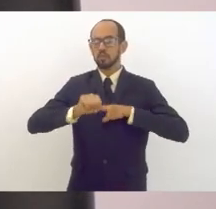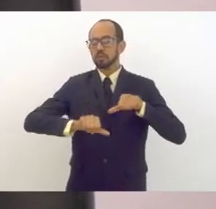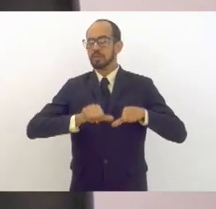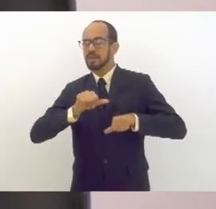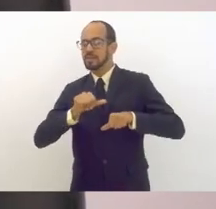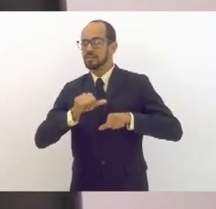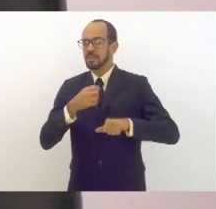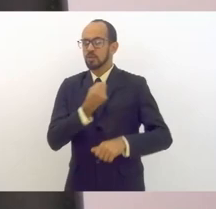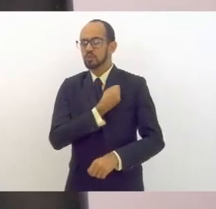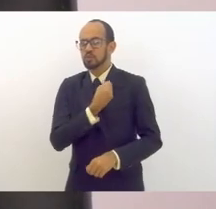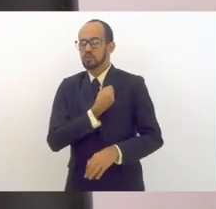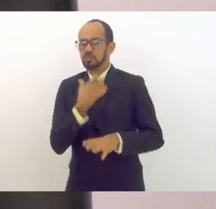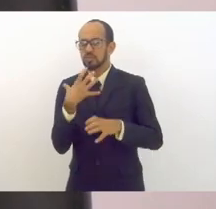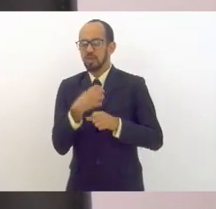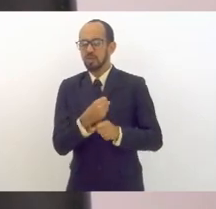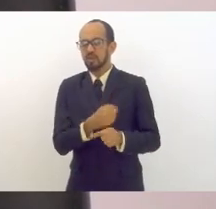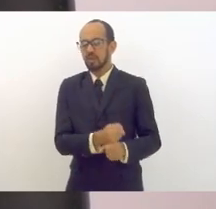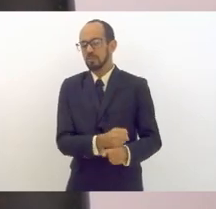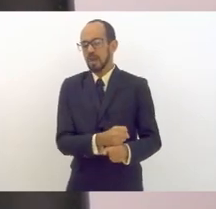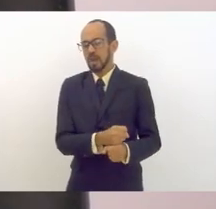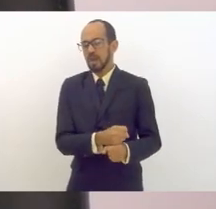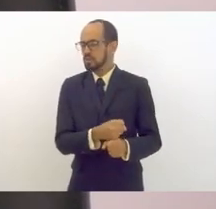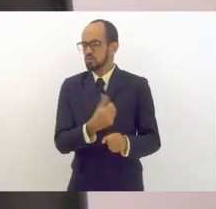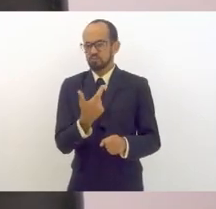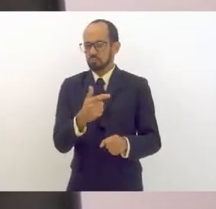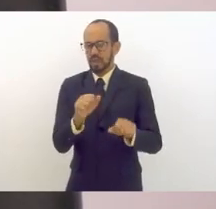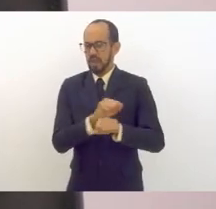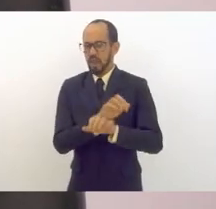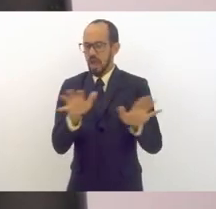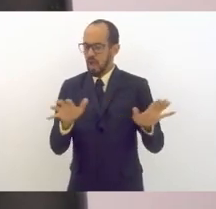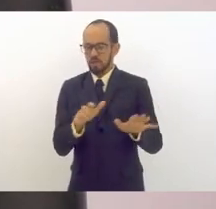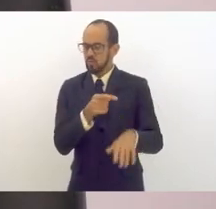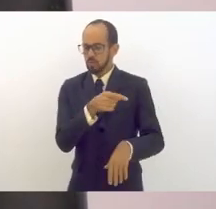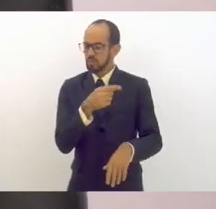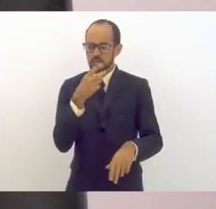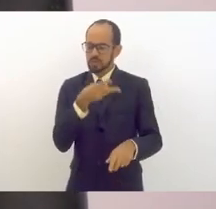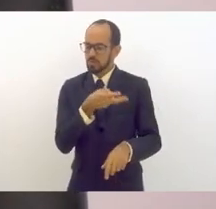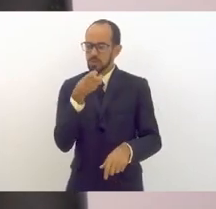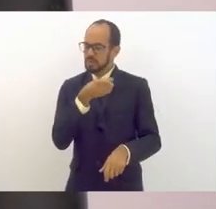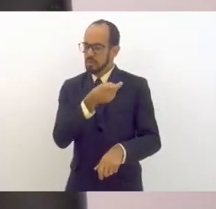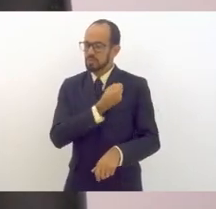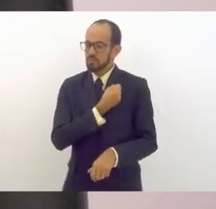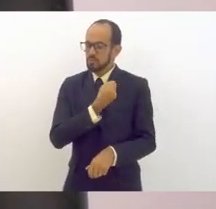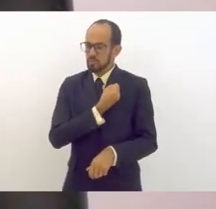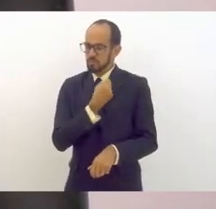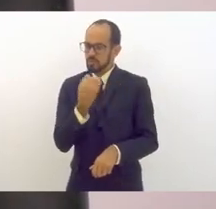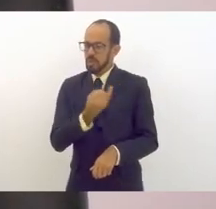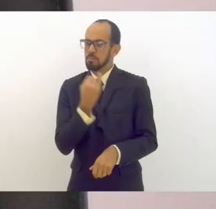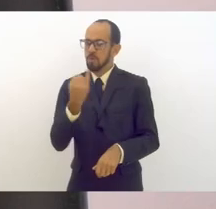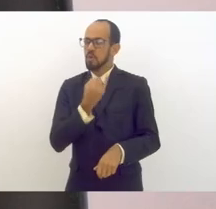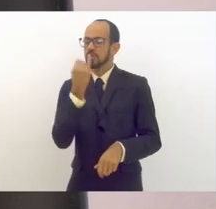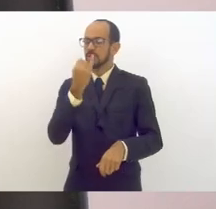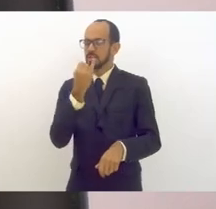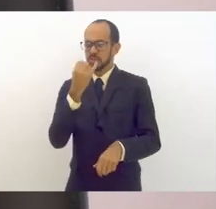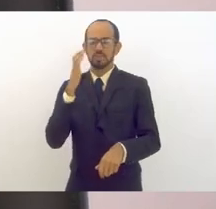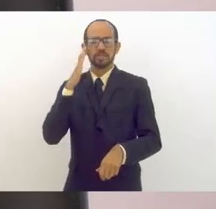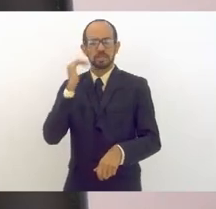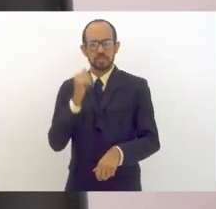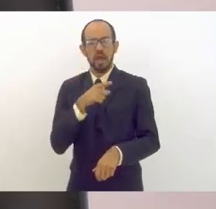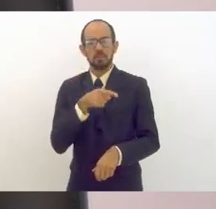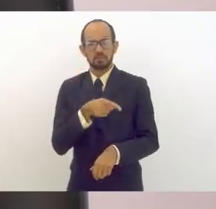contabilidade nesse período? Isso não está claro quando a gente olha esses números, e para a gente seria muito importante